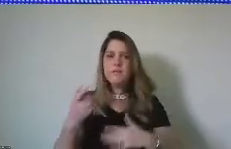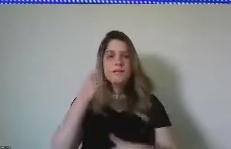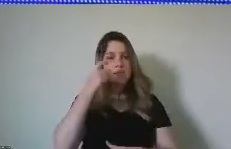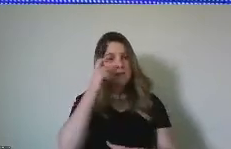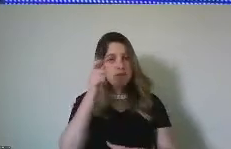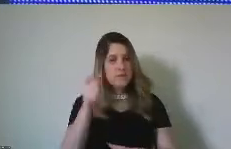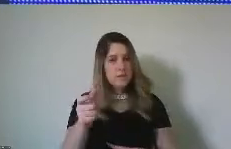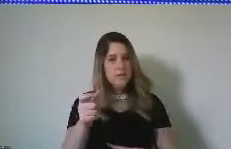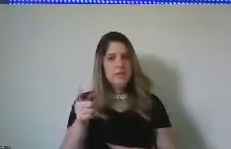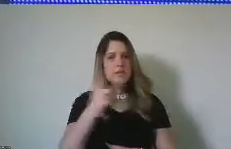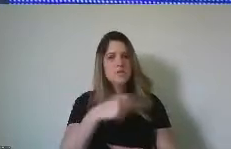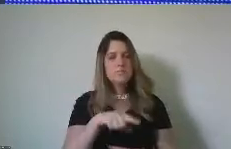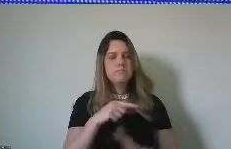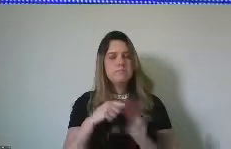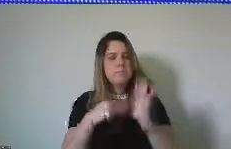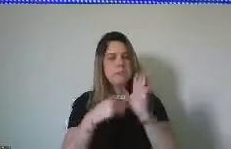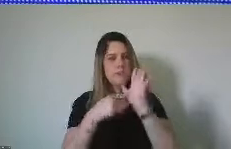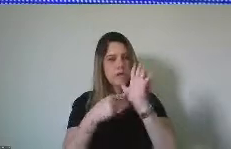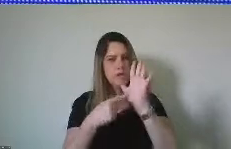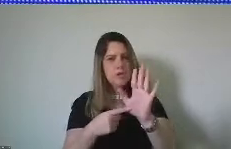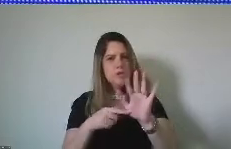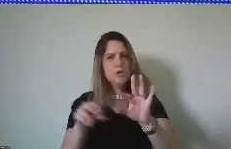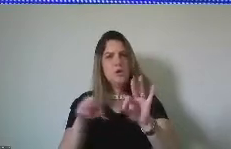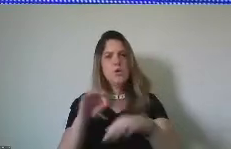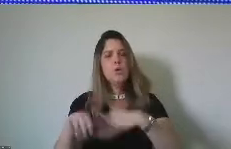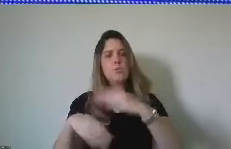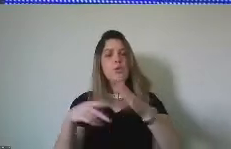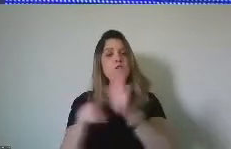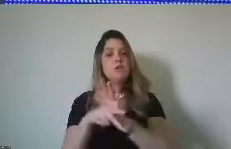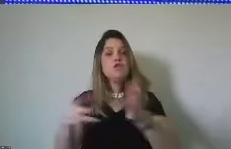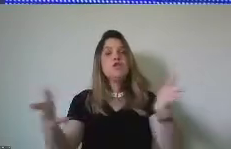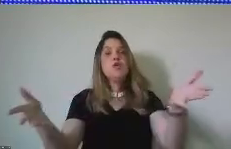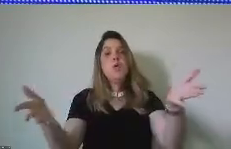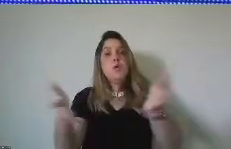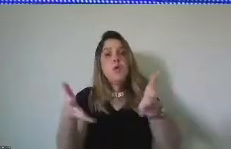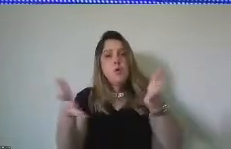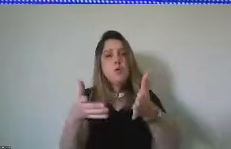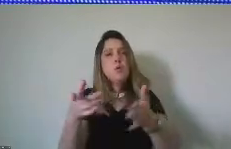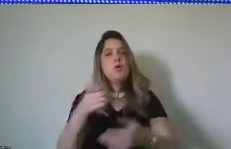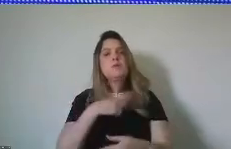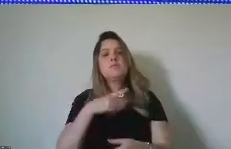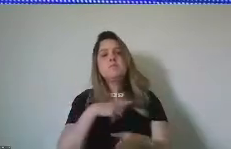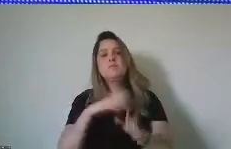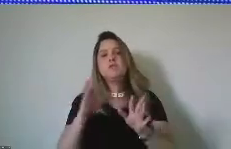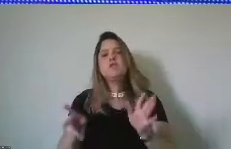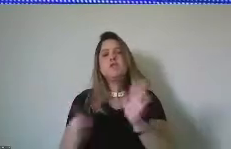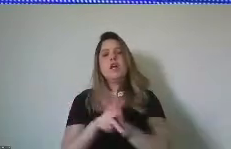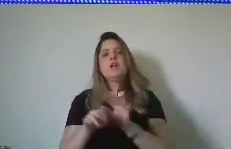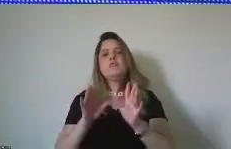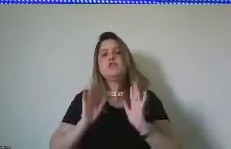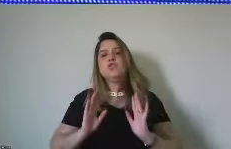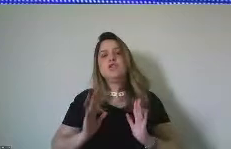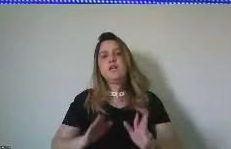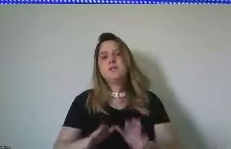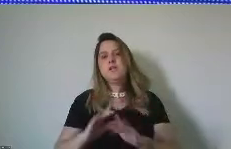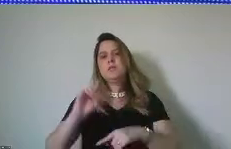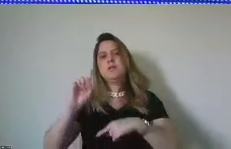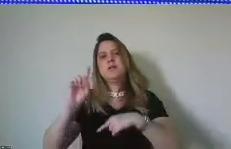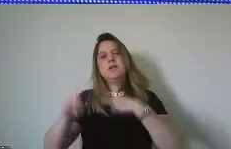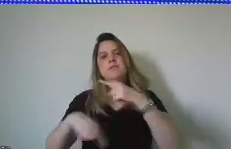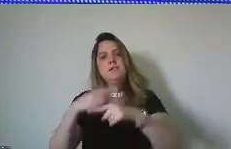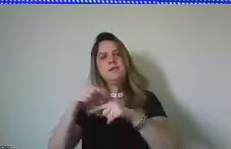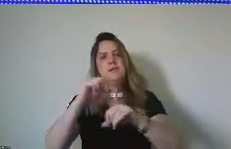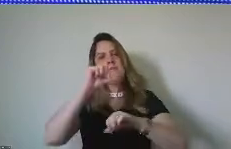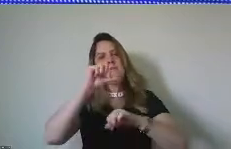foi o que dar apresentou e os projetos que a gente tem hoje em execução já são projetos que nasceram Depois dessa mudança